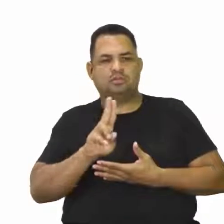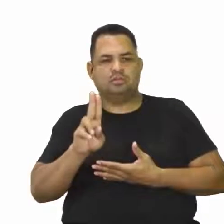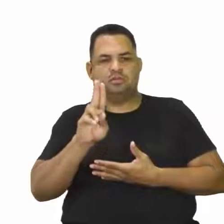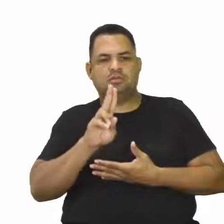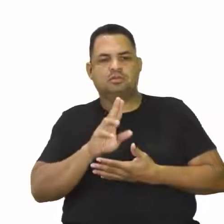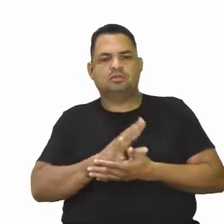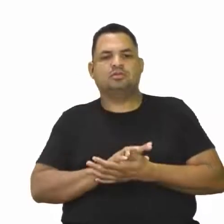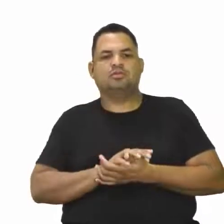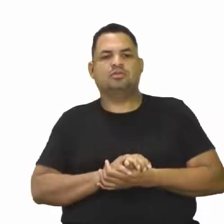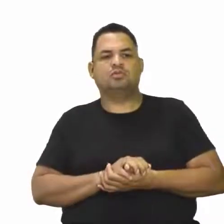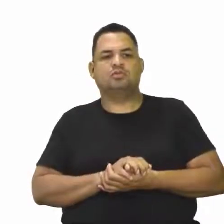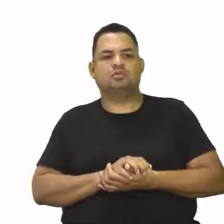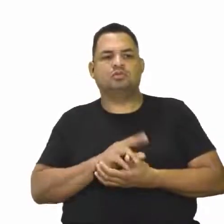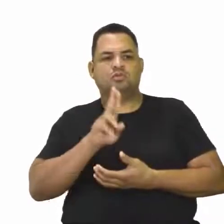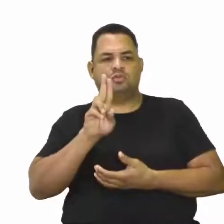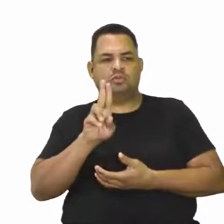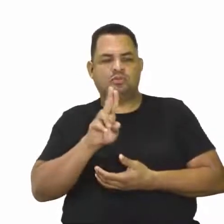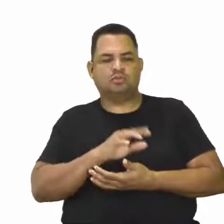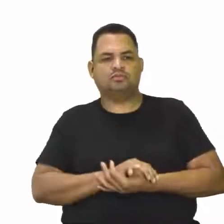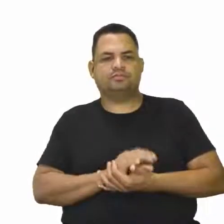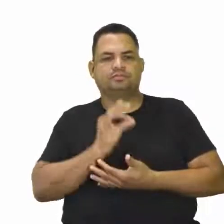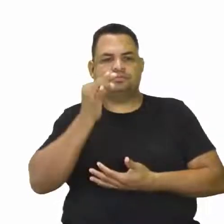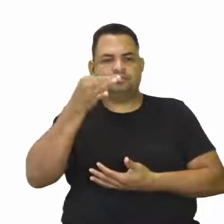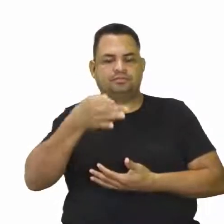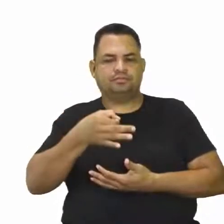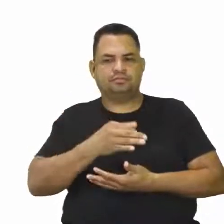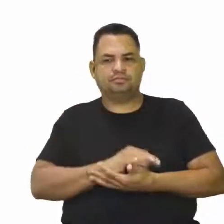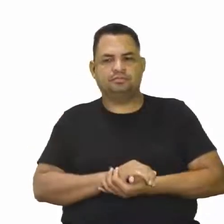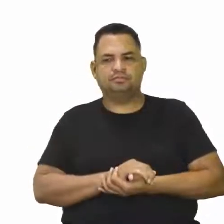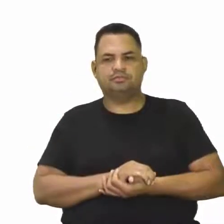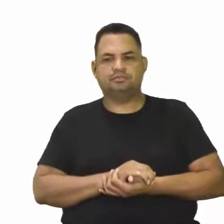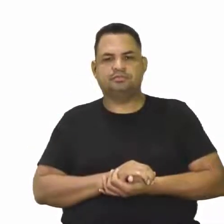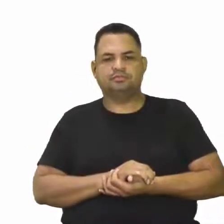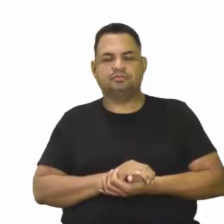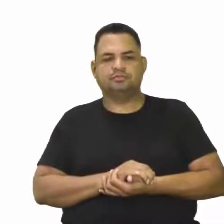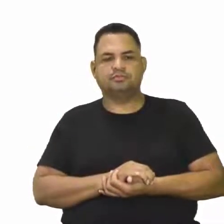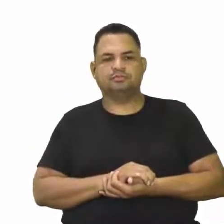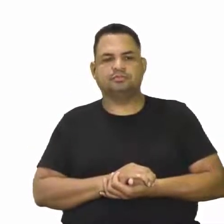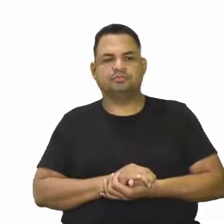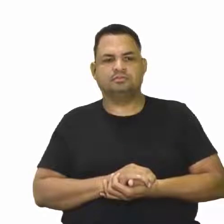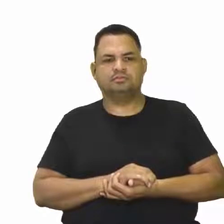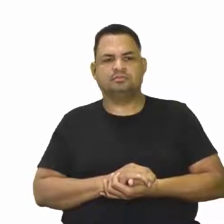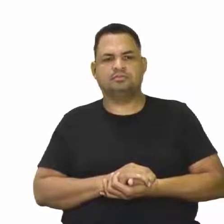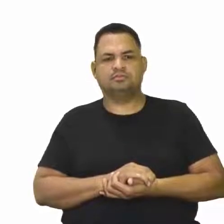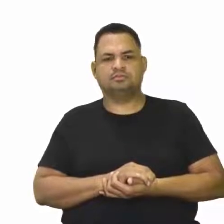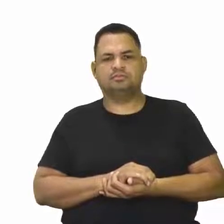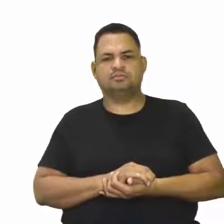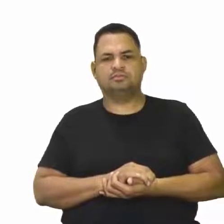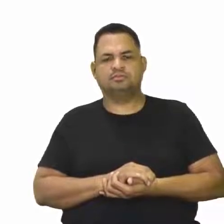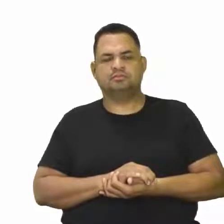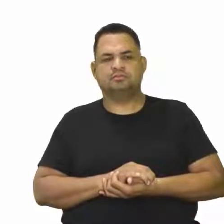ou, você vai usar o, certo? O ordem,